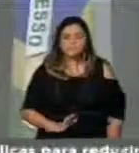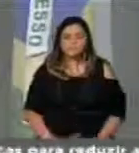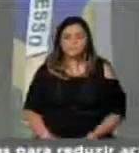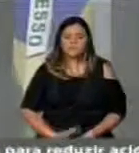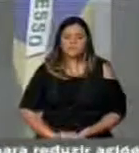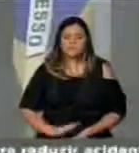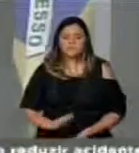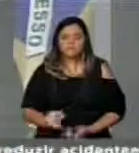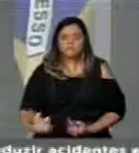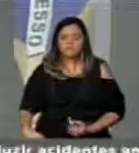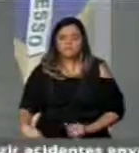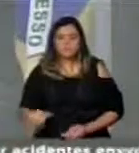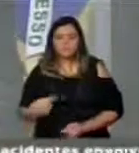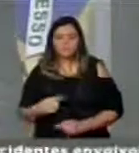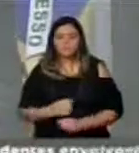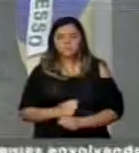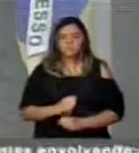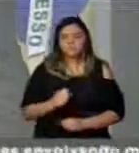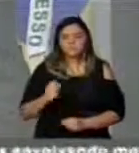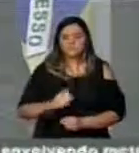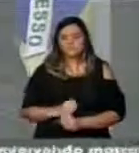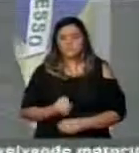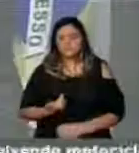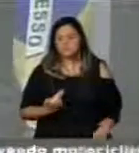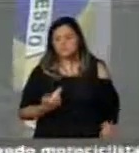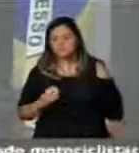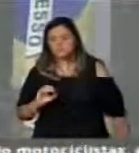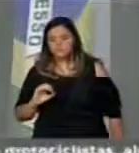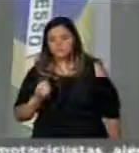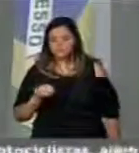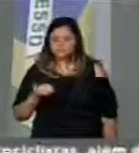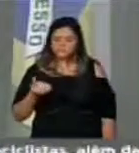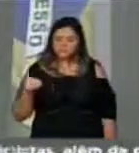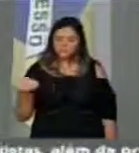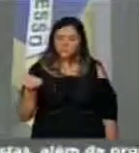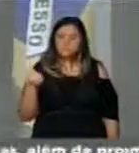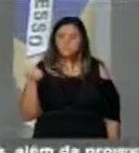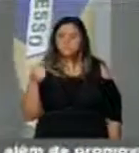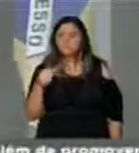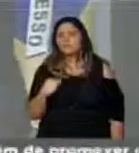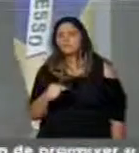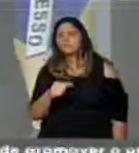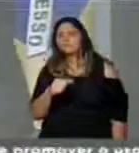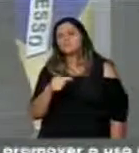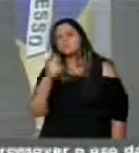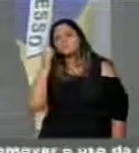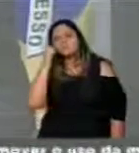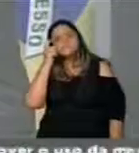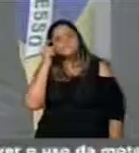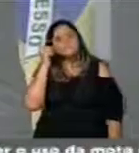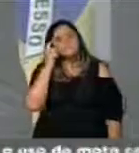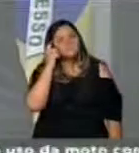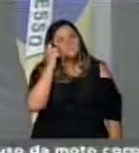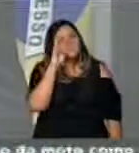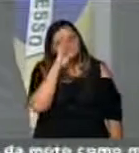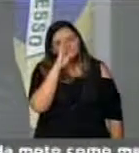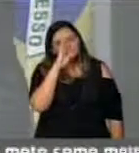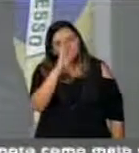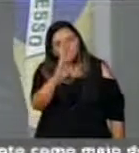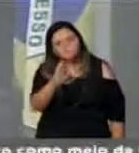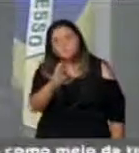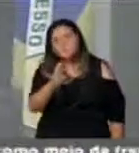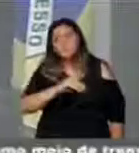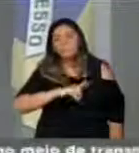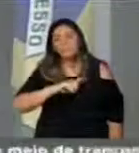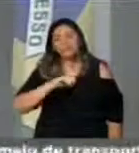ao orçamento 2016 a quebra de tabus que foi viabilizada graças à coragem do nosso